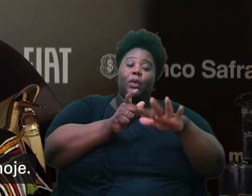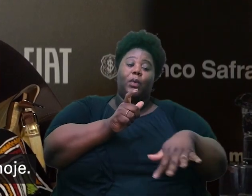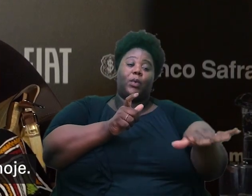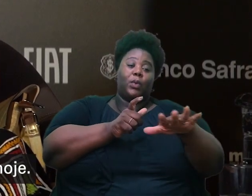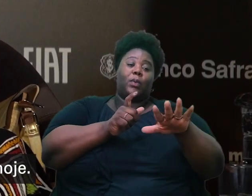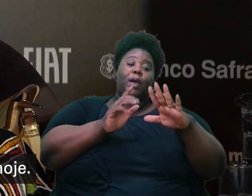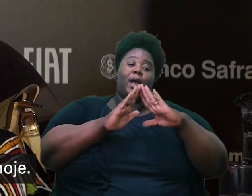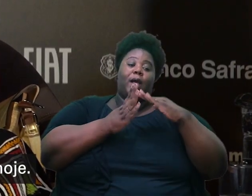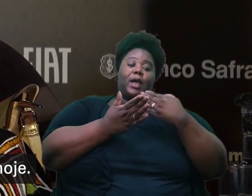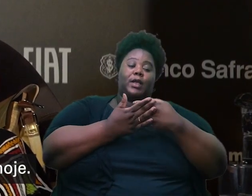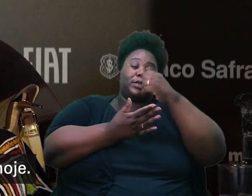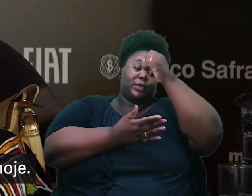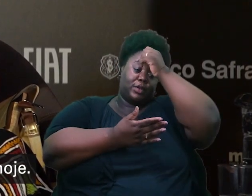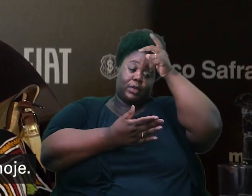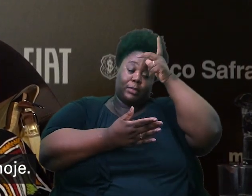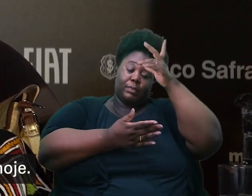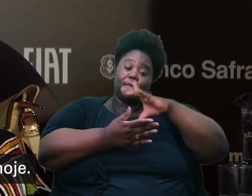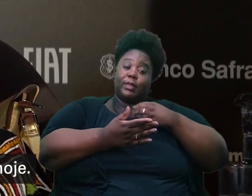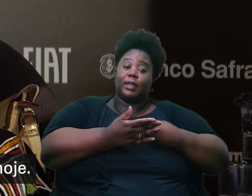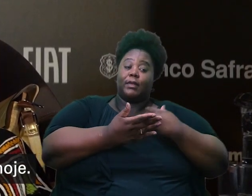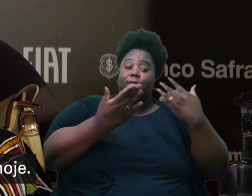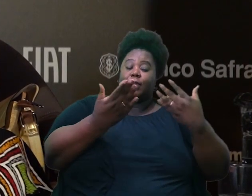escola pública ocupa hoje,